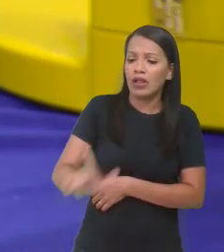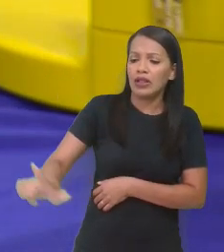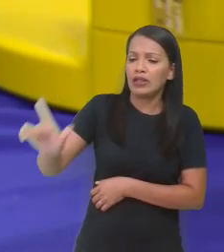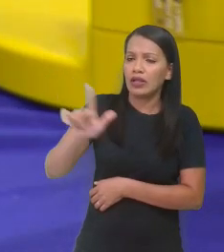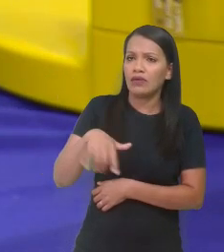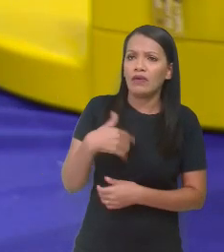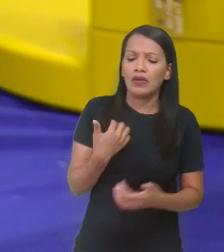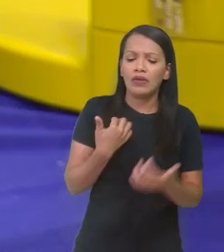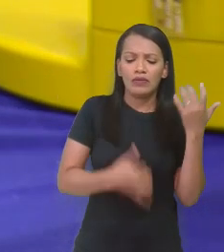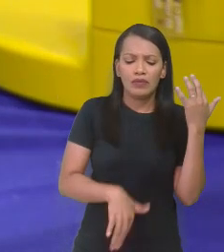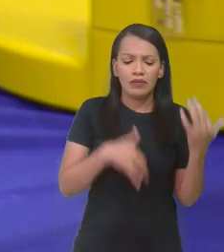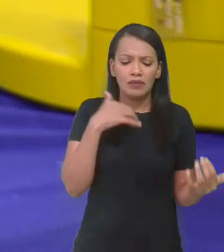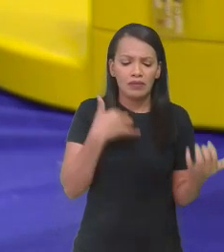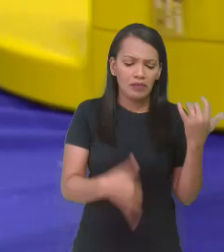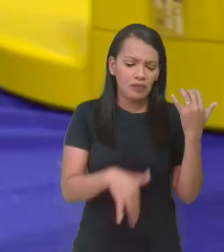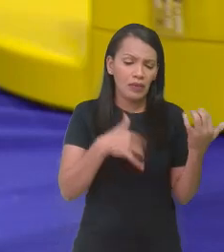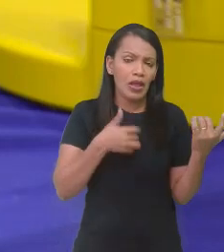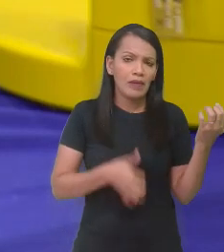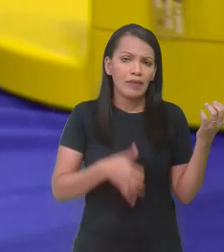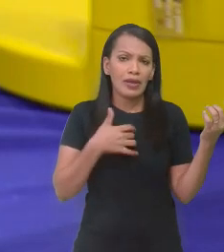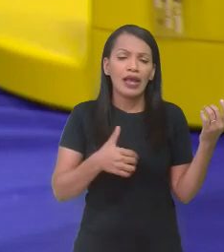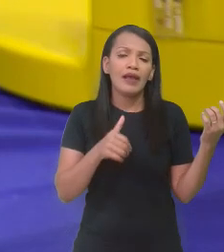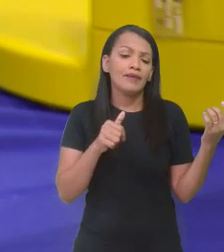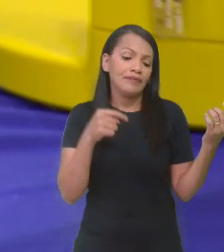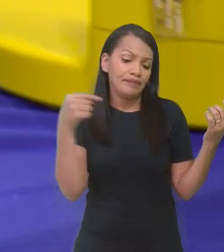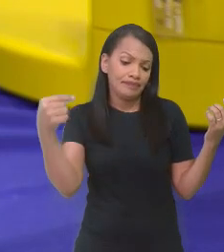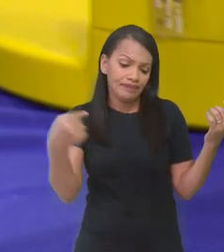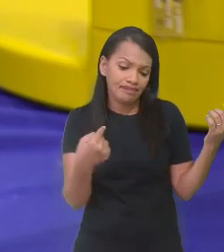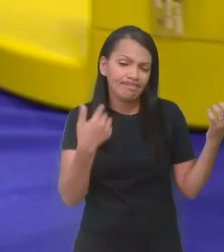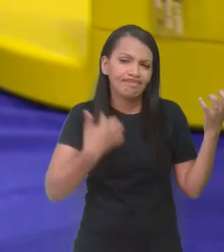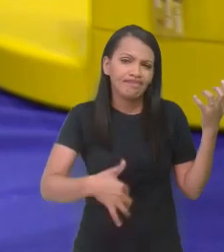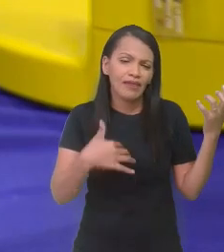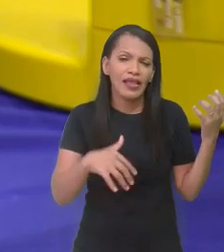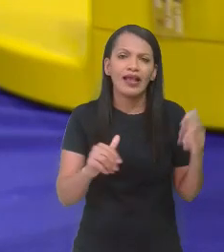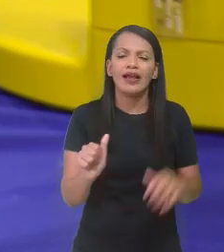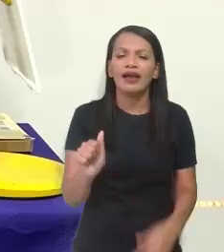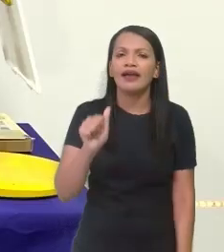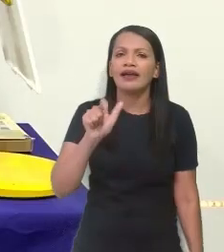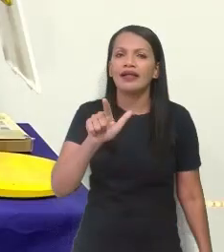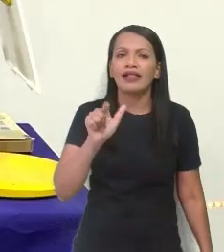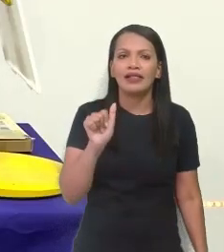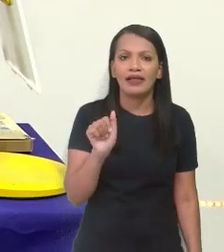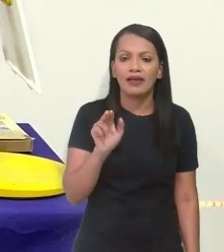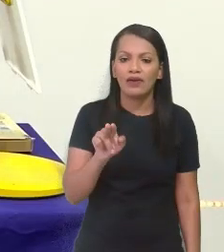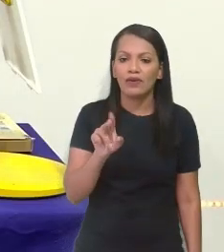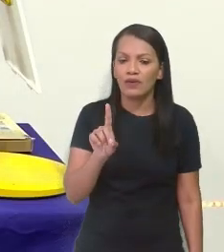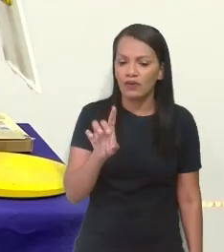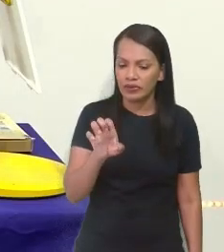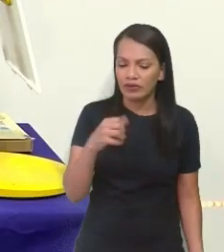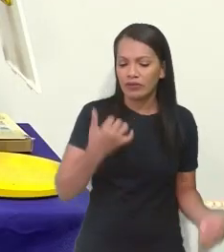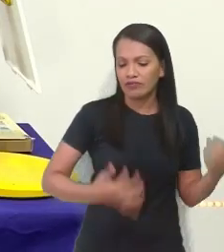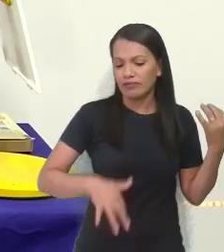né? Que é esse tipo de viola aí que vocês viram, e cantando os versos, tá?